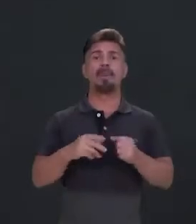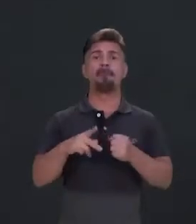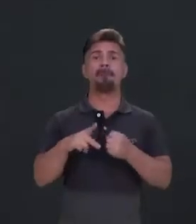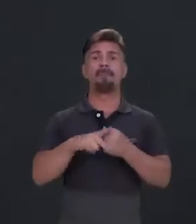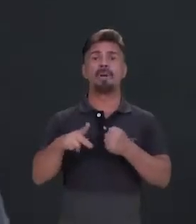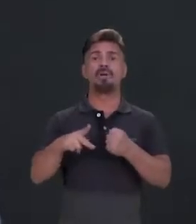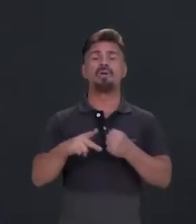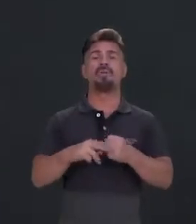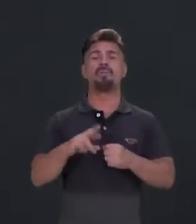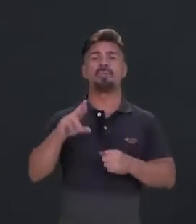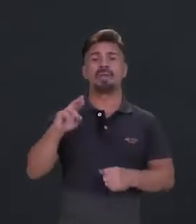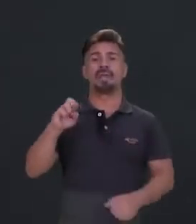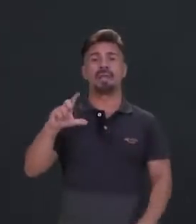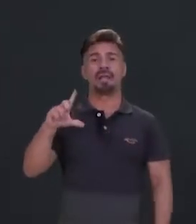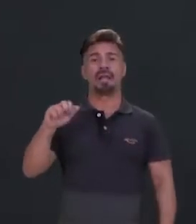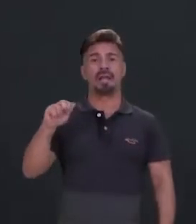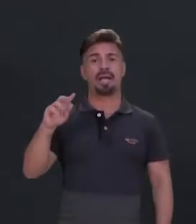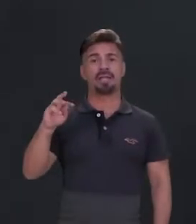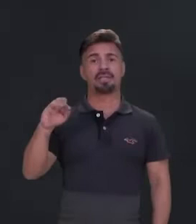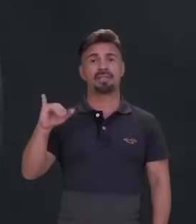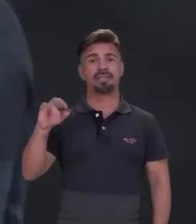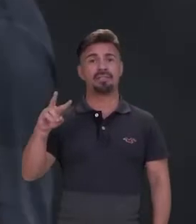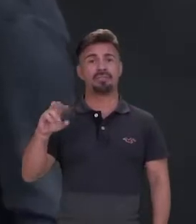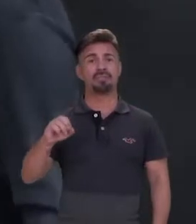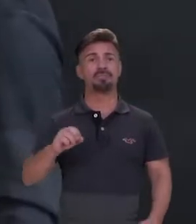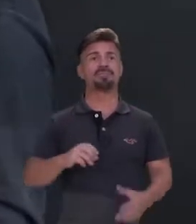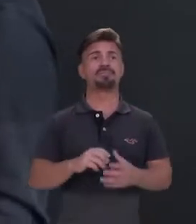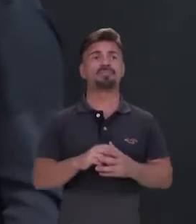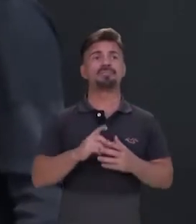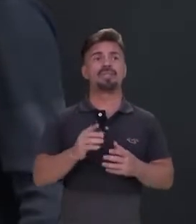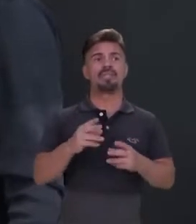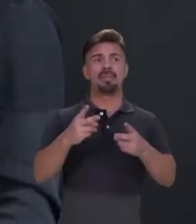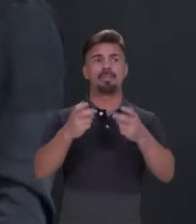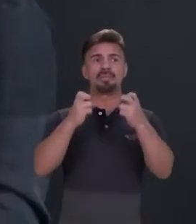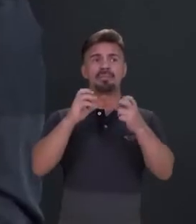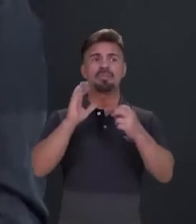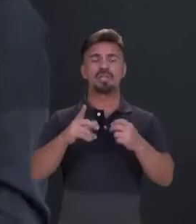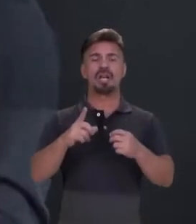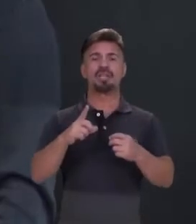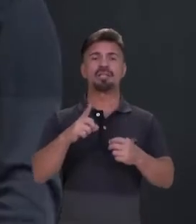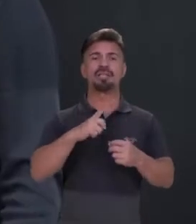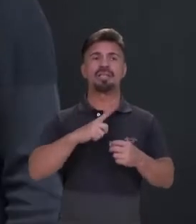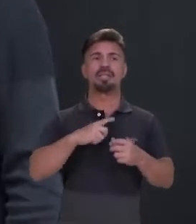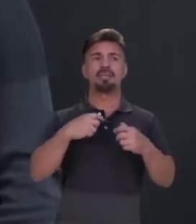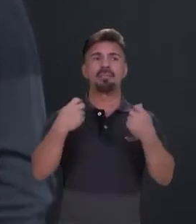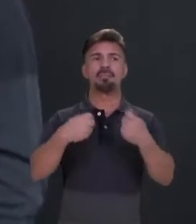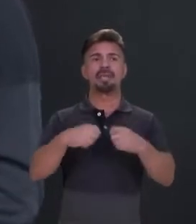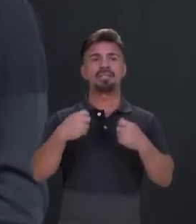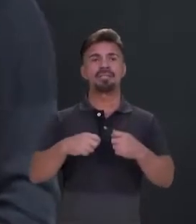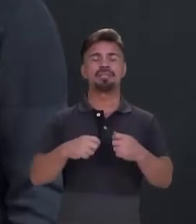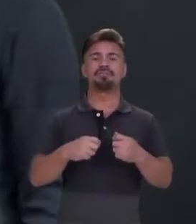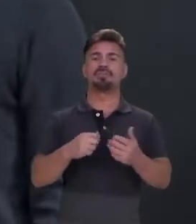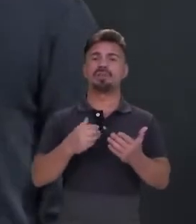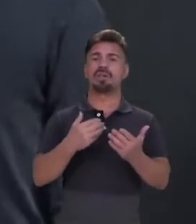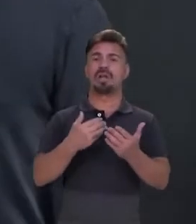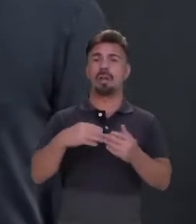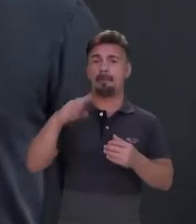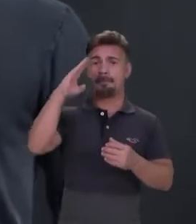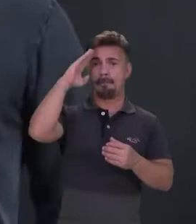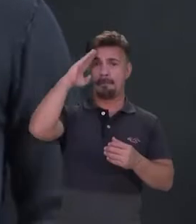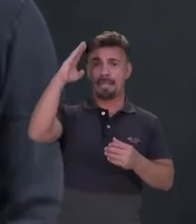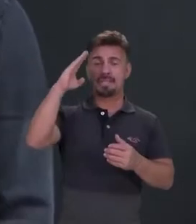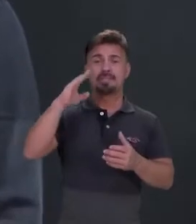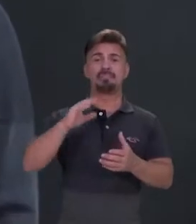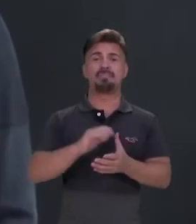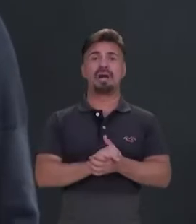pronome relativo. Bom, diante desses exemplos, a gente já percebeu, então, que eu sempre preciso de uma oração principal e de